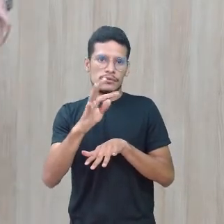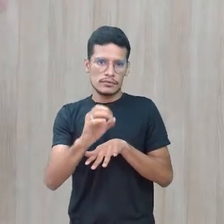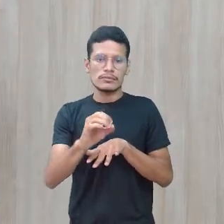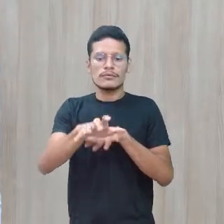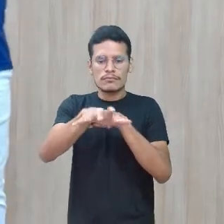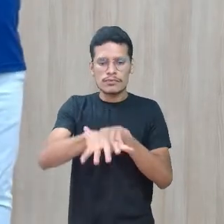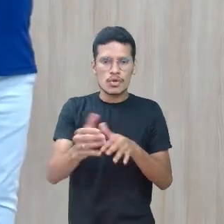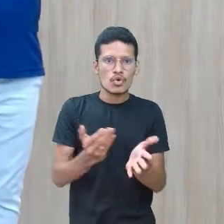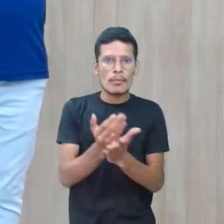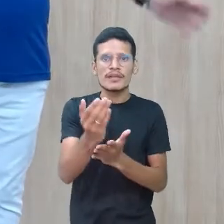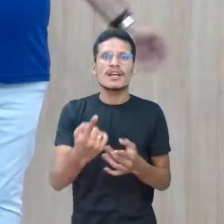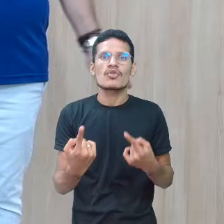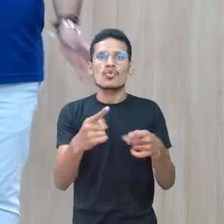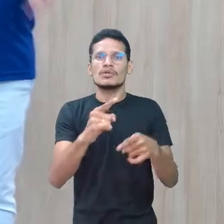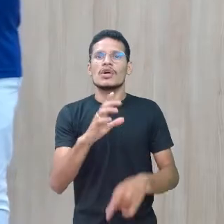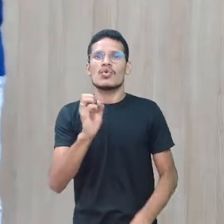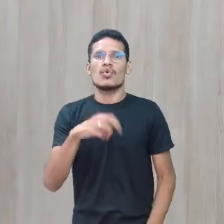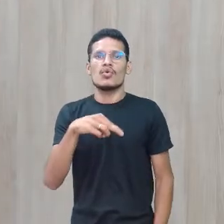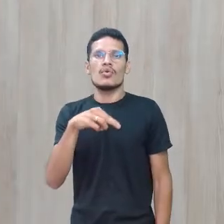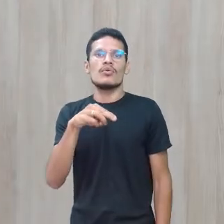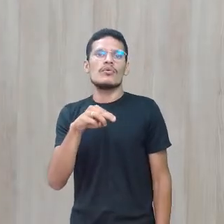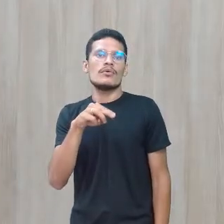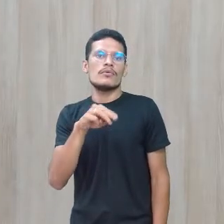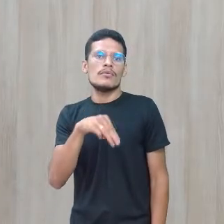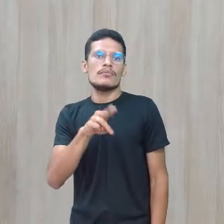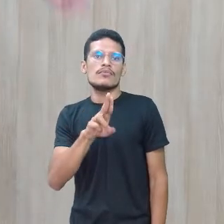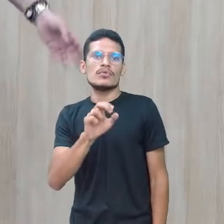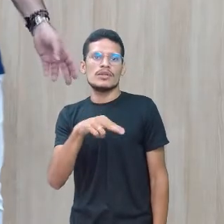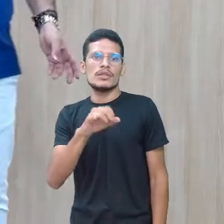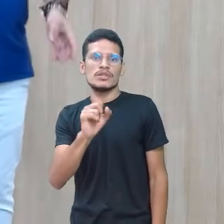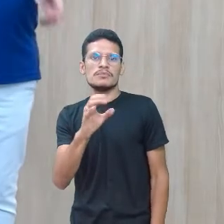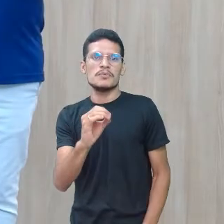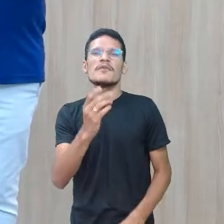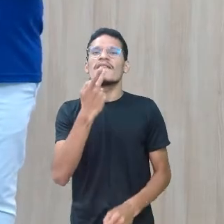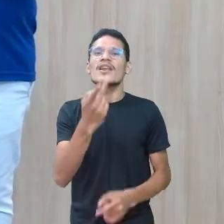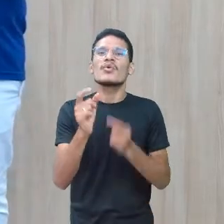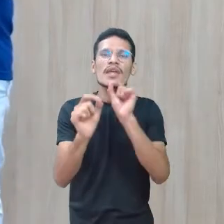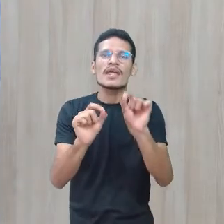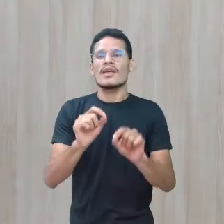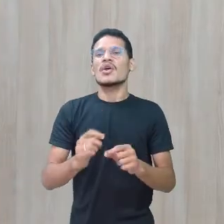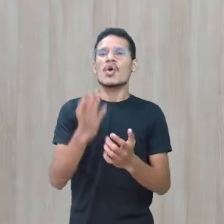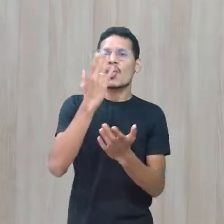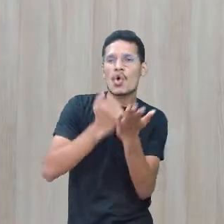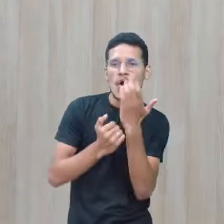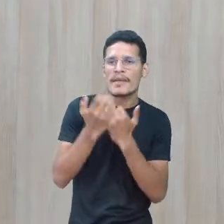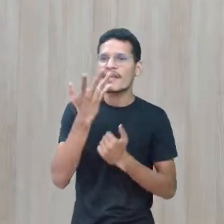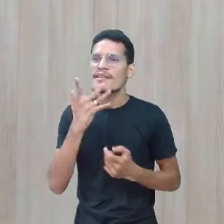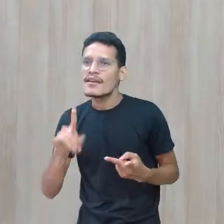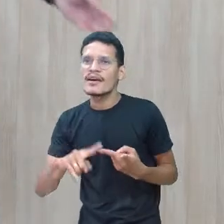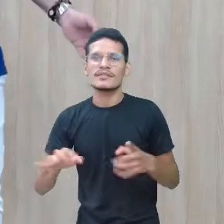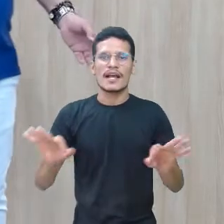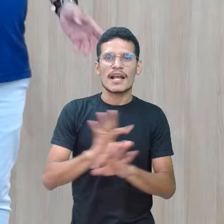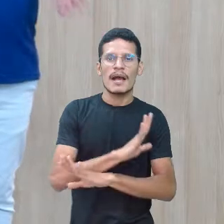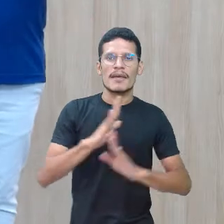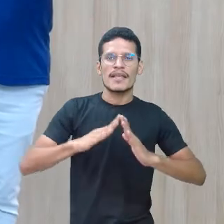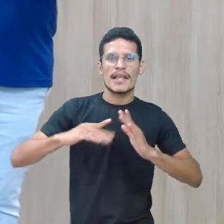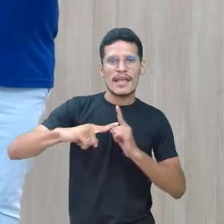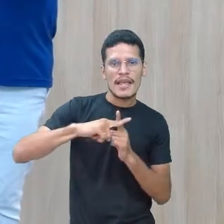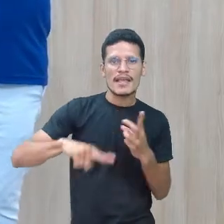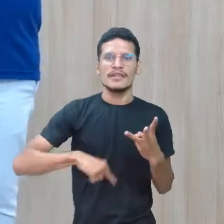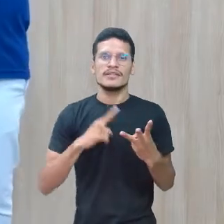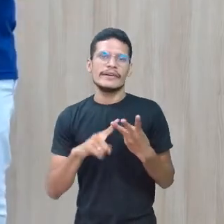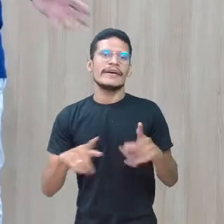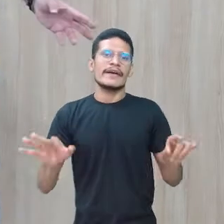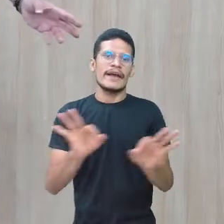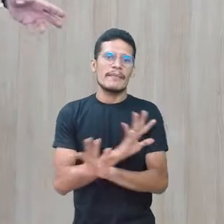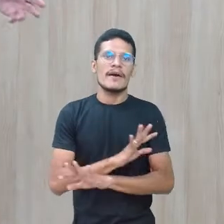Então começaram a surgir várias histórias, né? O comunista é comedor de criancinha, o comunista ele vai acabar com as igrejas, o comunista ele vai